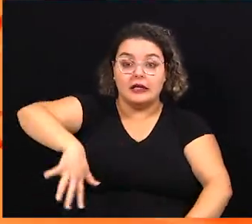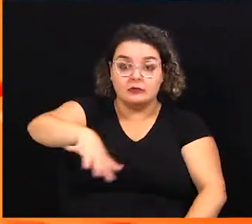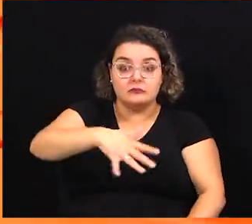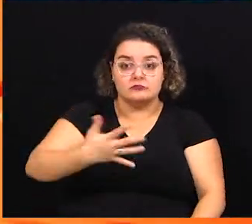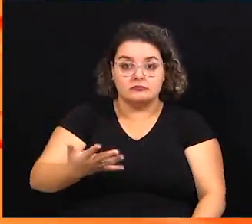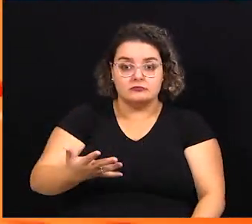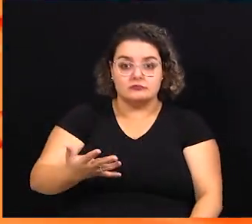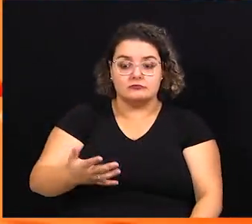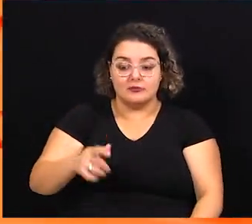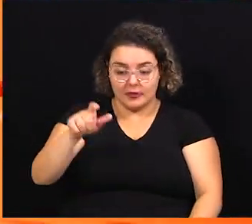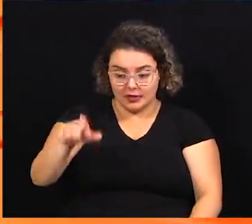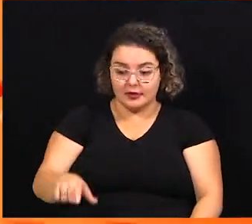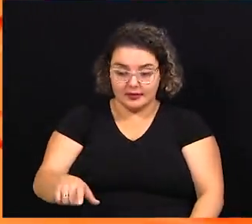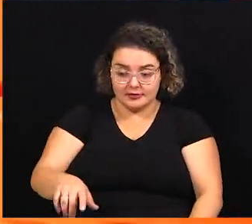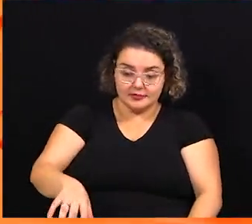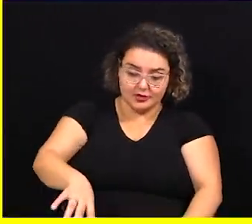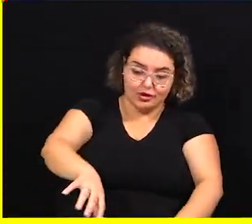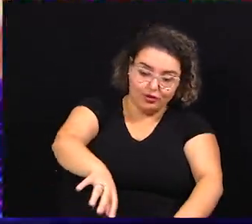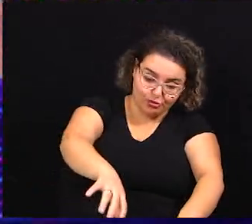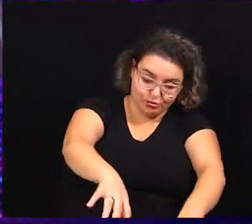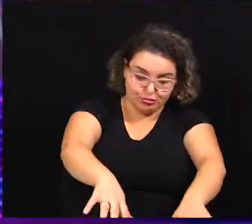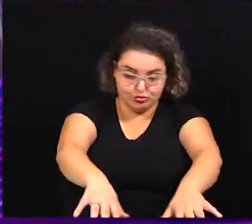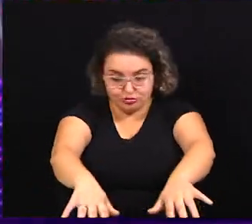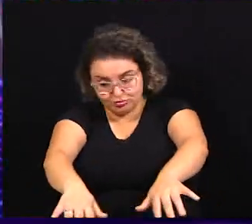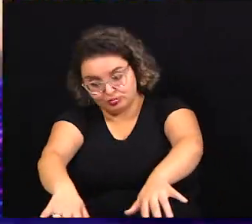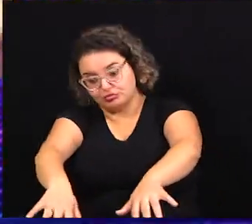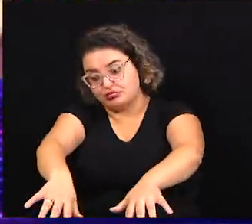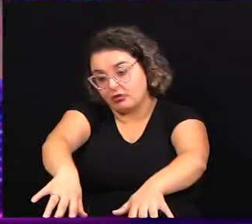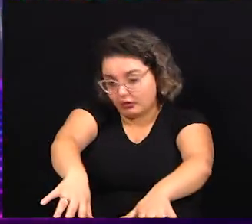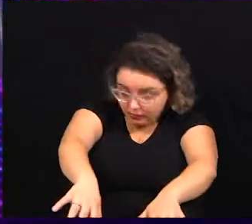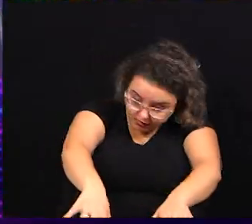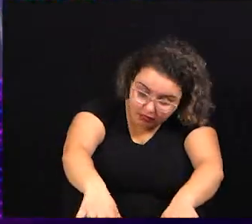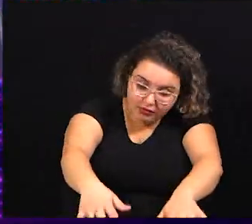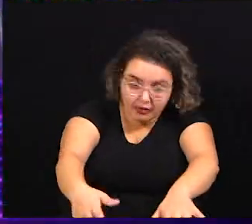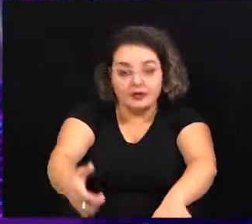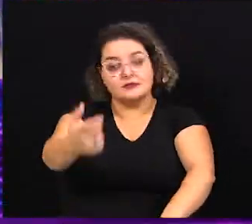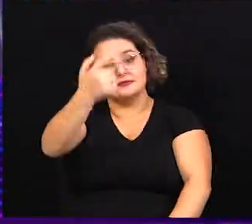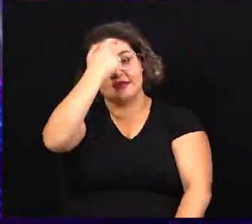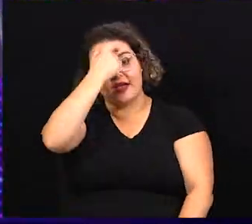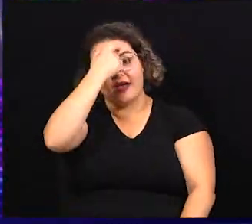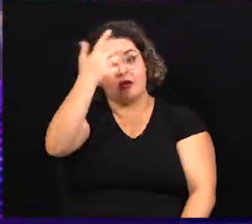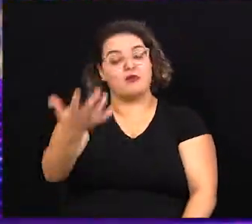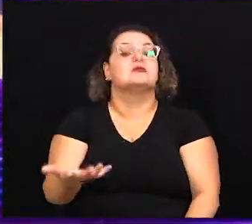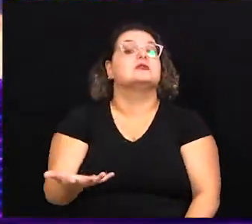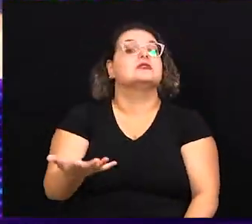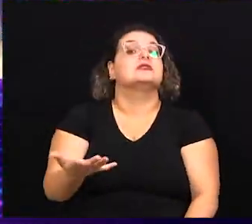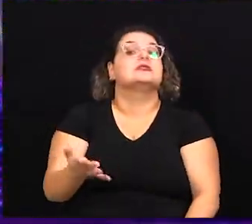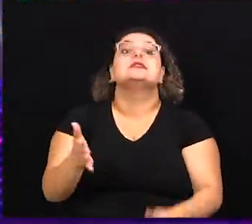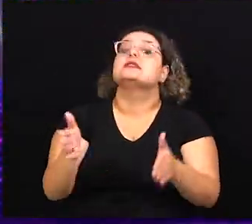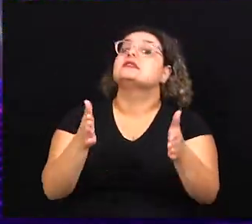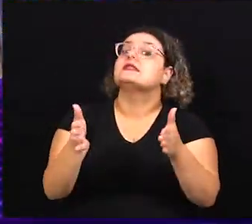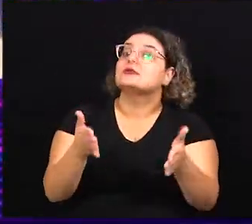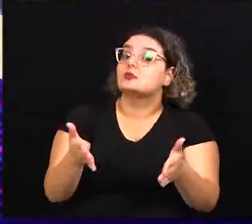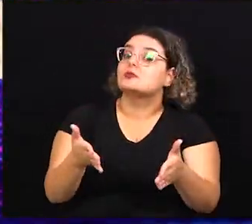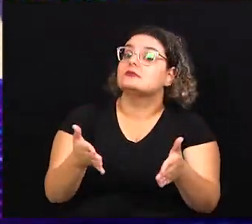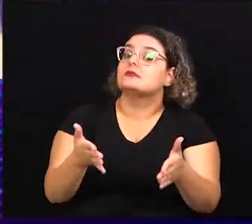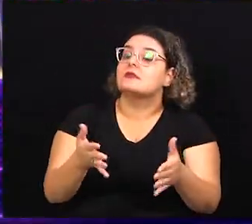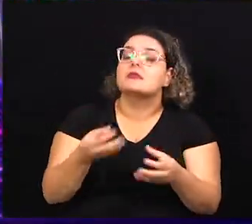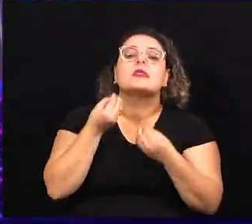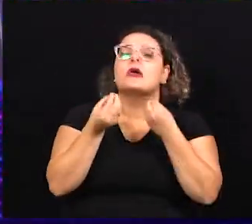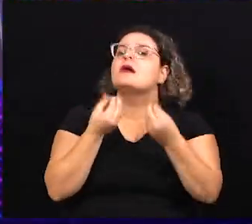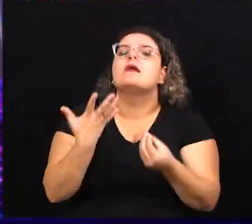naquele meio? Então eu peguei um zumbi, trouxe ele, a consciência, dei a ele a consciência, e aí,